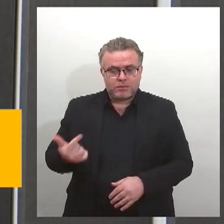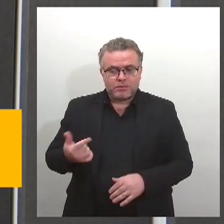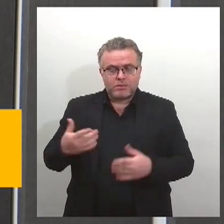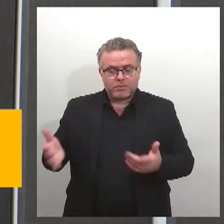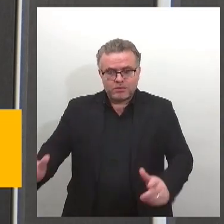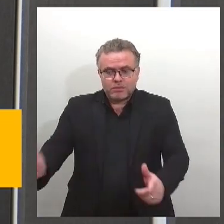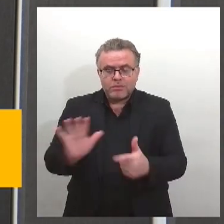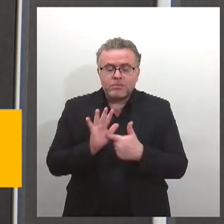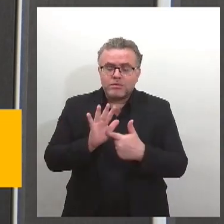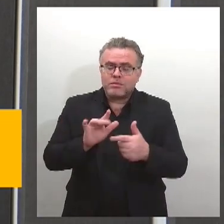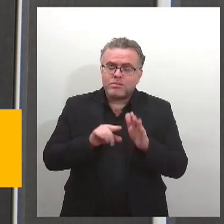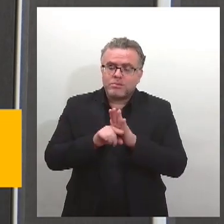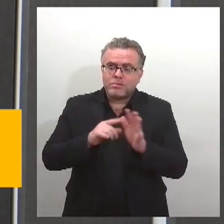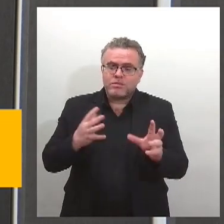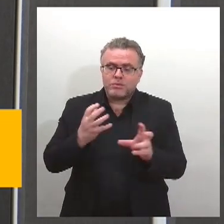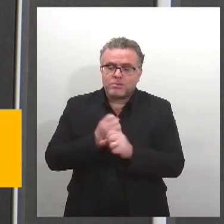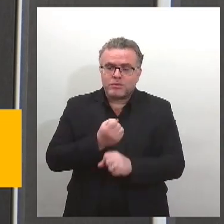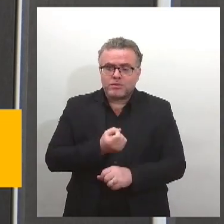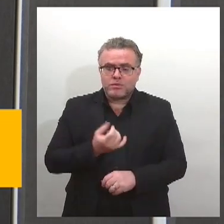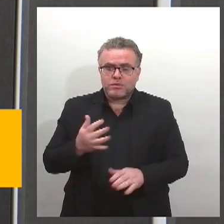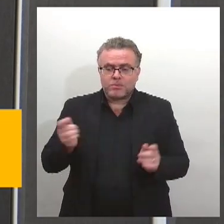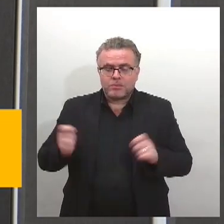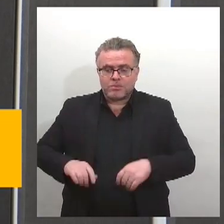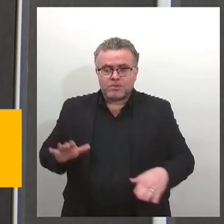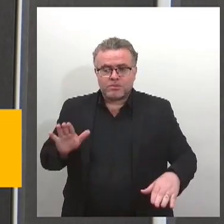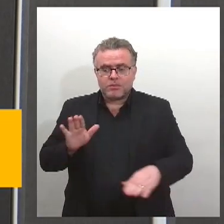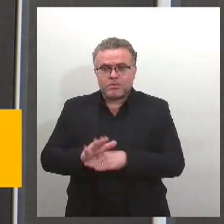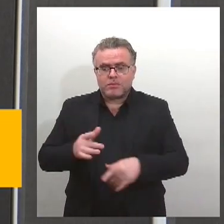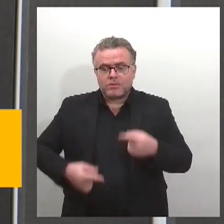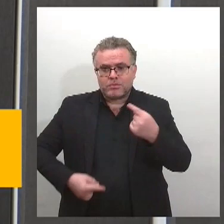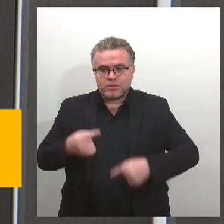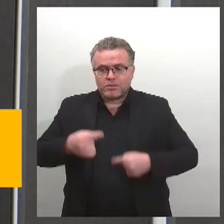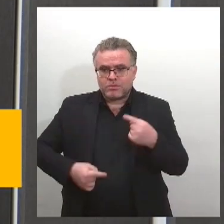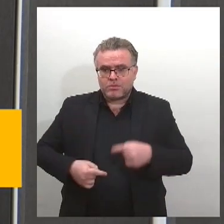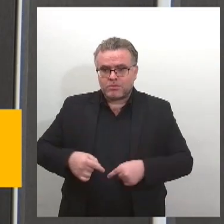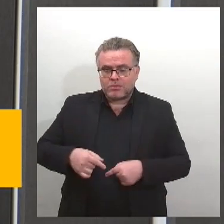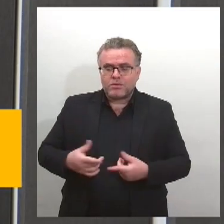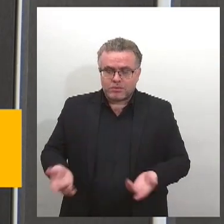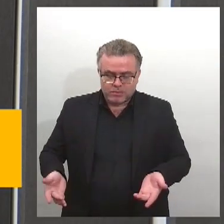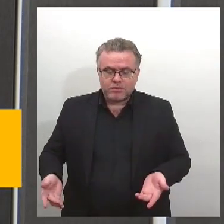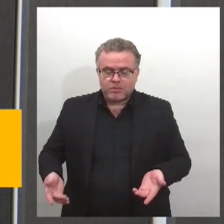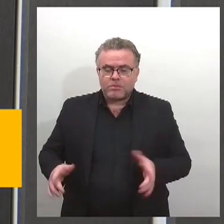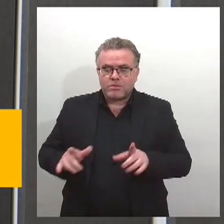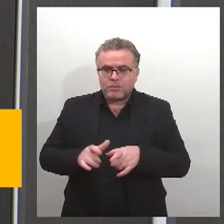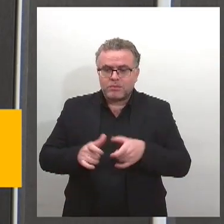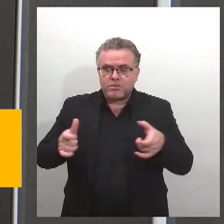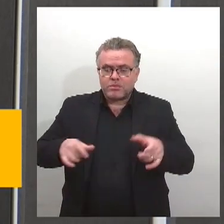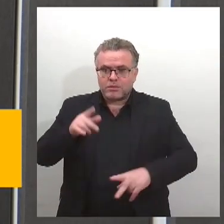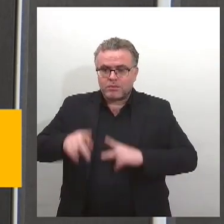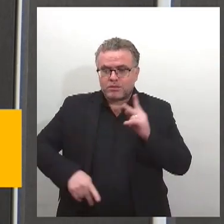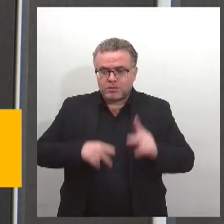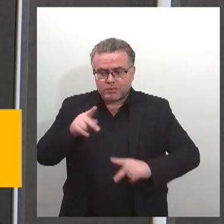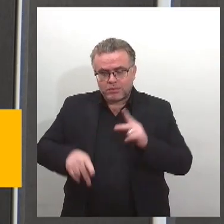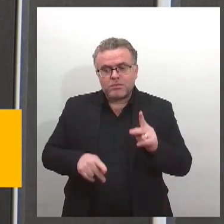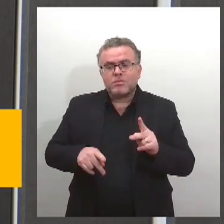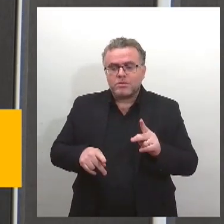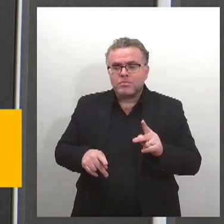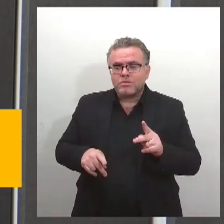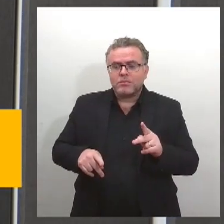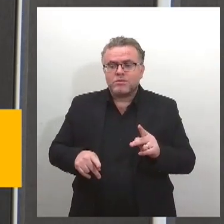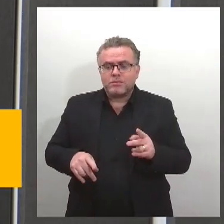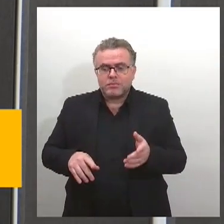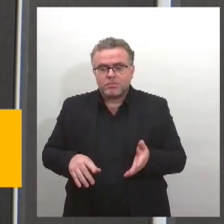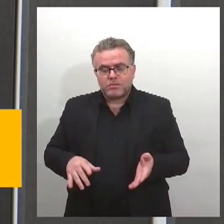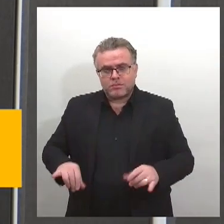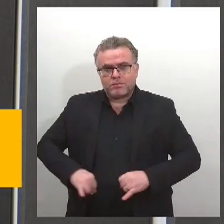a fortalecer políticas públicas para uma importante parcela da população que ainda sofre com a desigualdade no acesso a